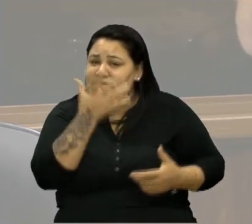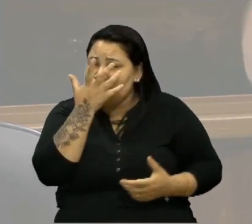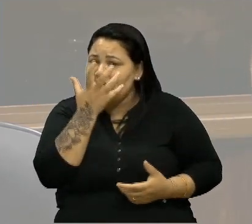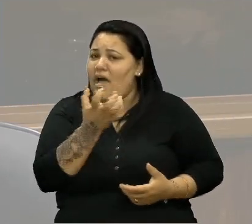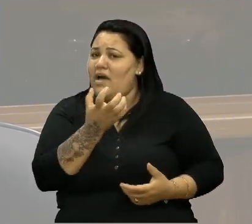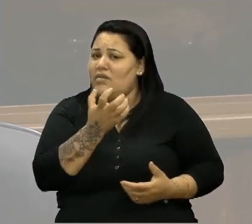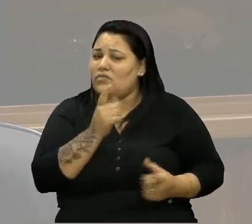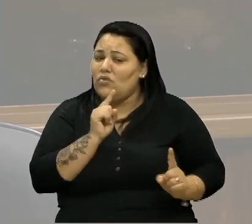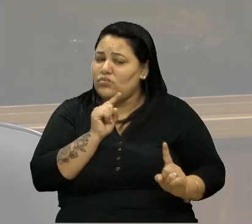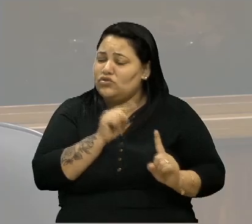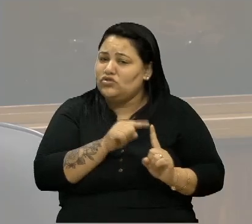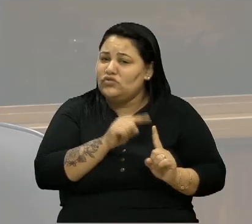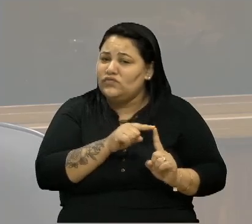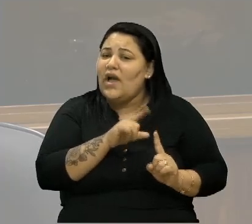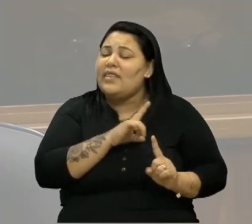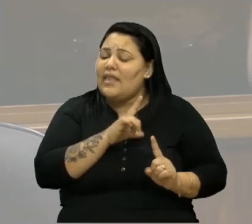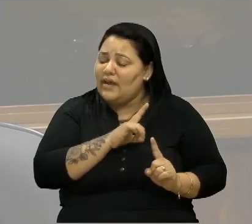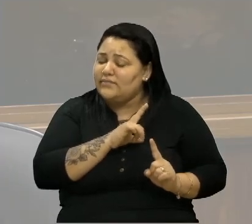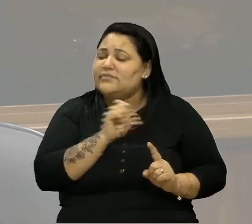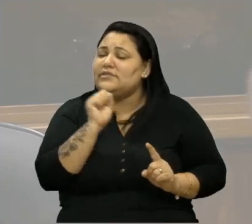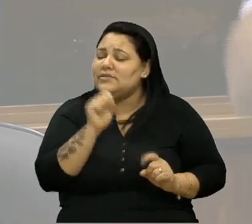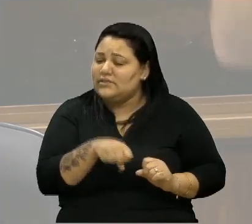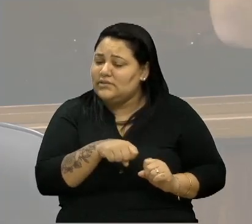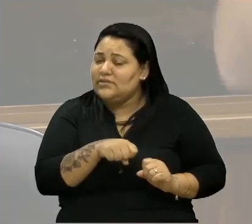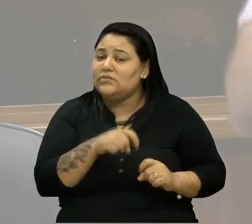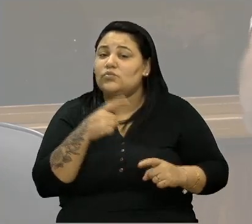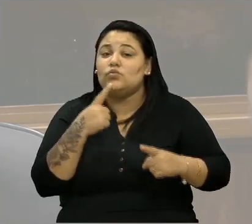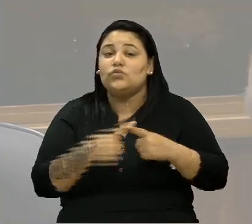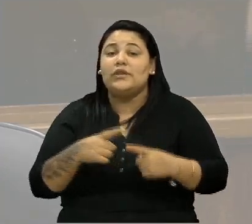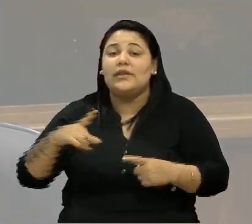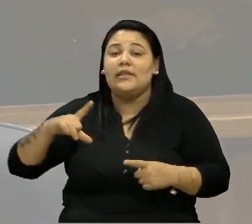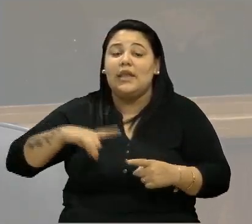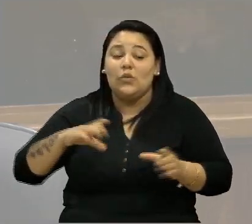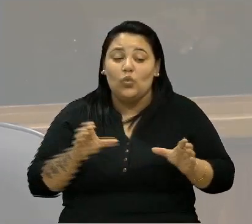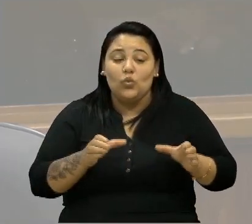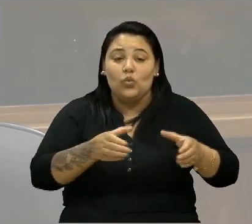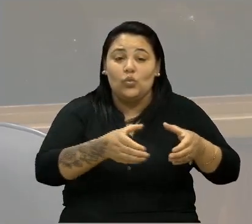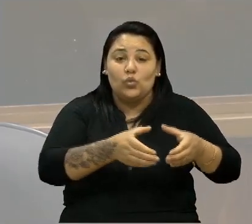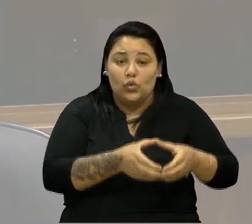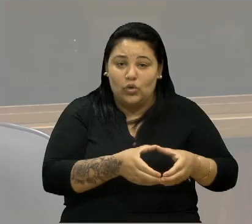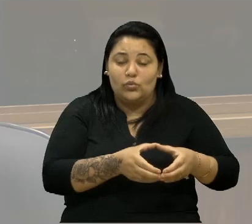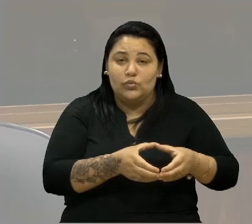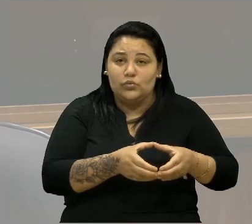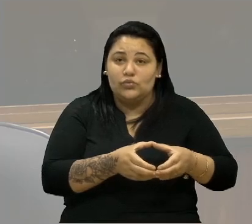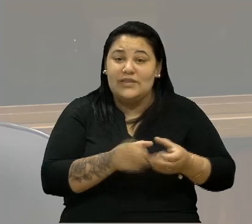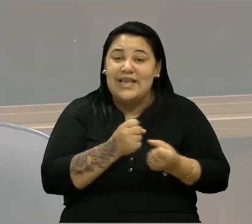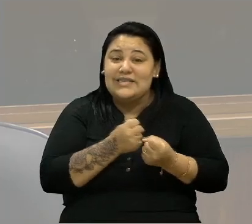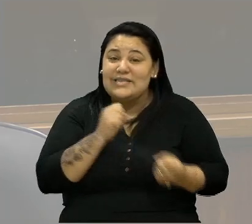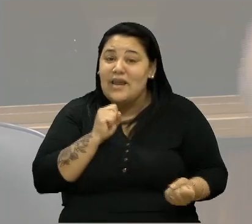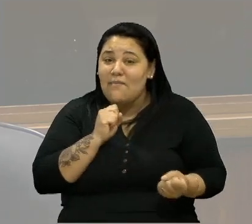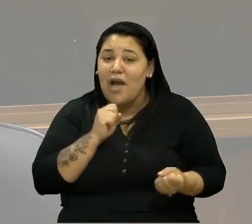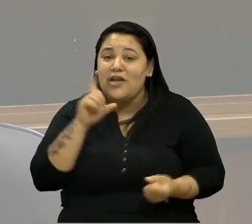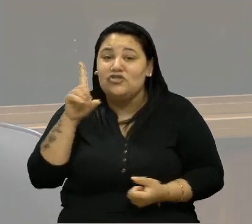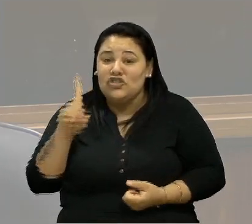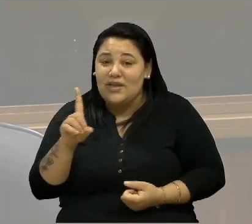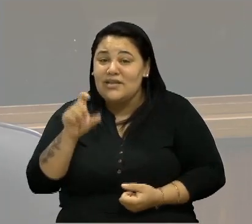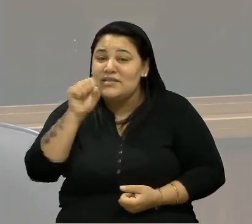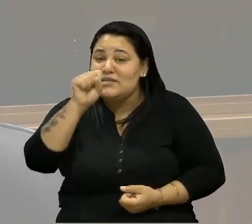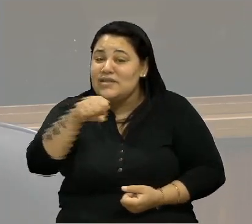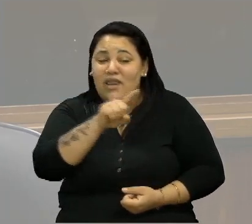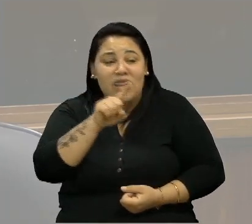e objetivos, nós temos. Porque tem uma turma da extrema-direita que